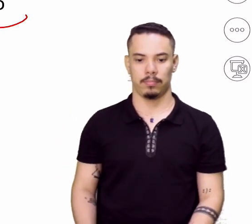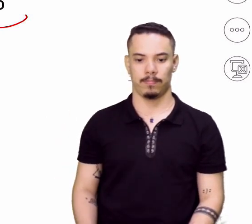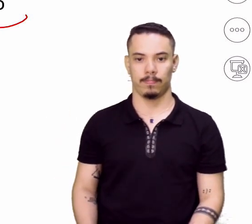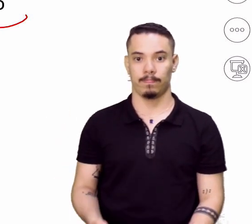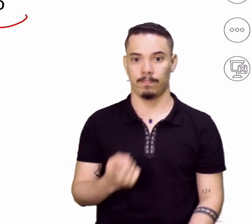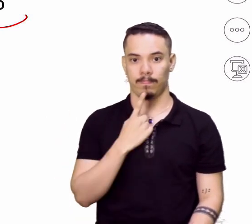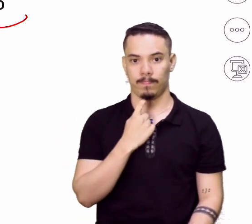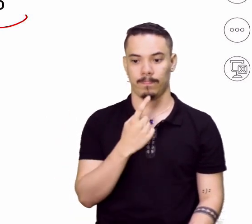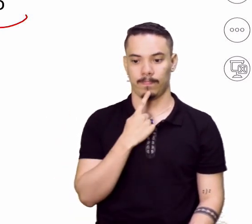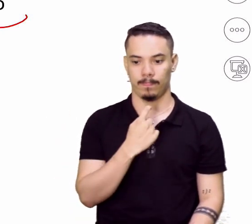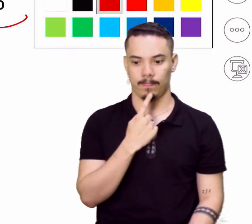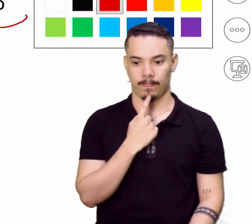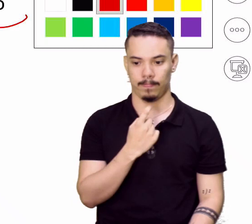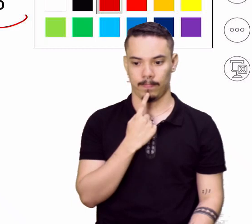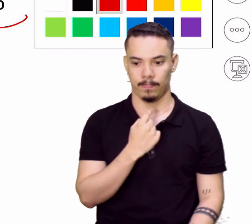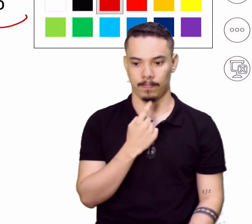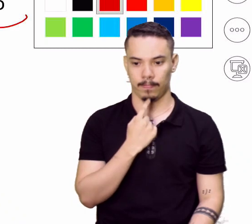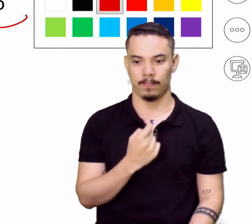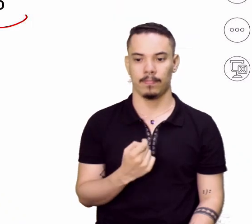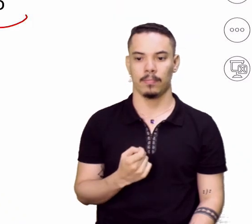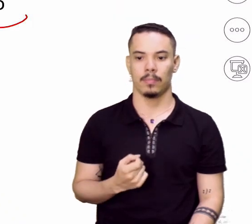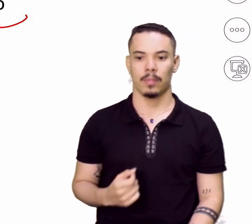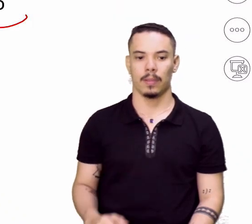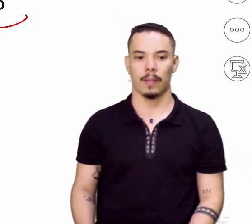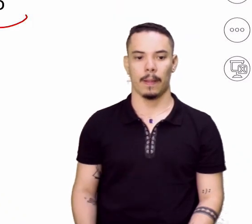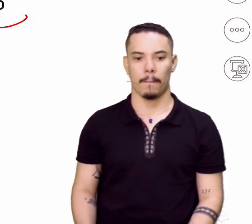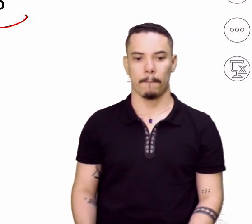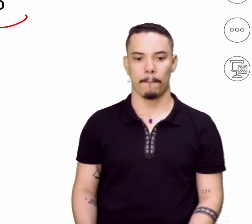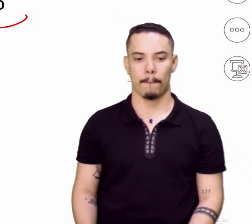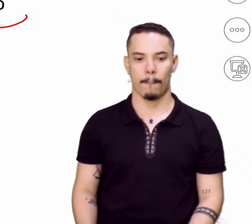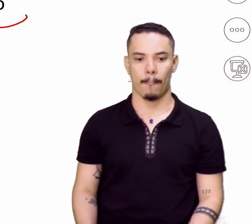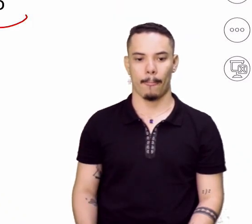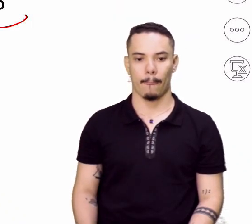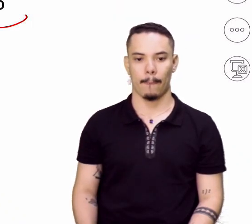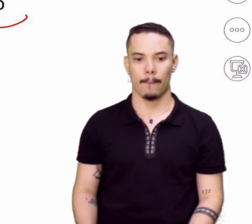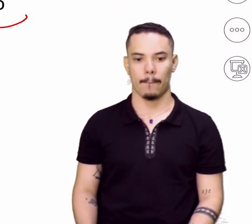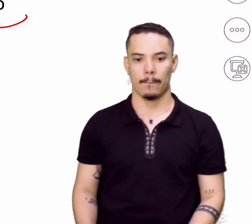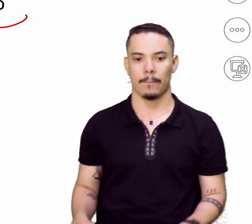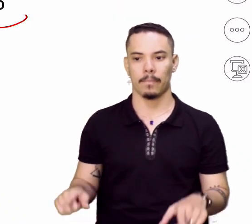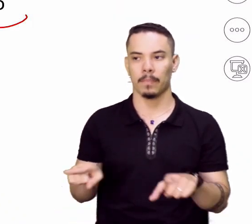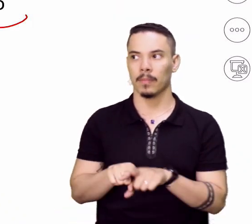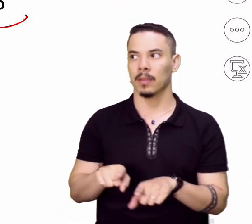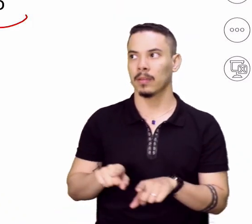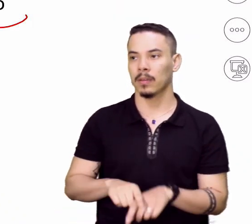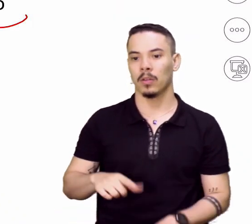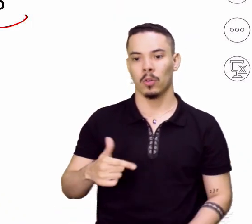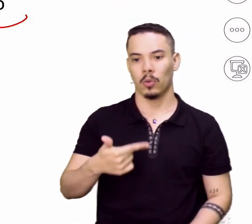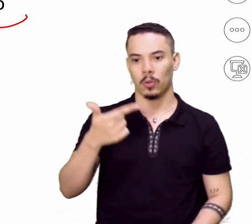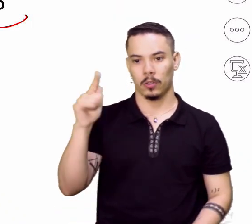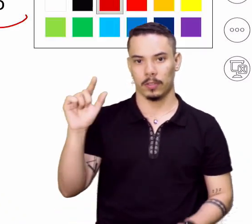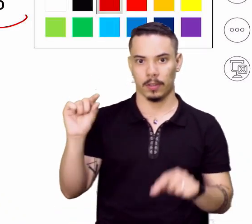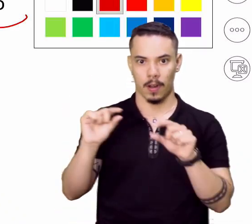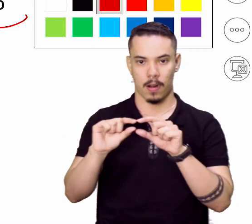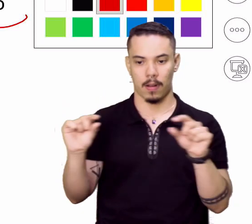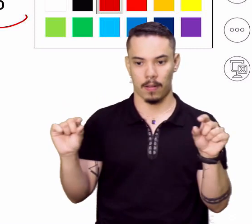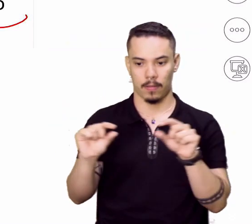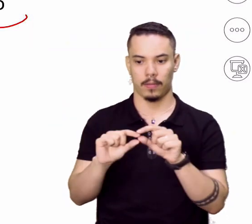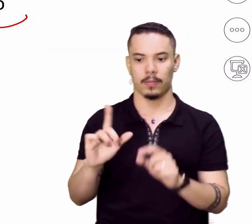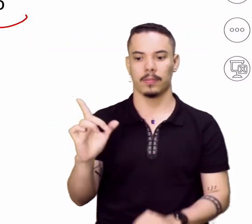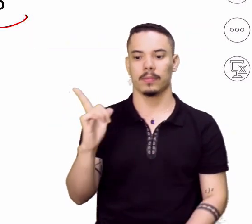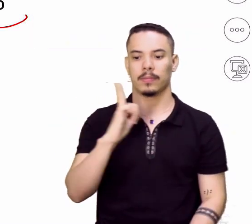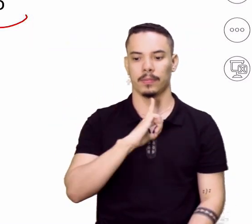você pode perceber. Assim como lá na minha outra frase, eu tenho aí a